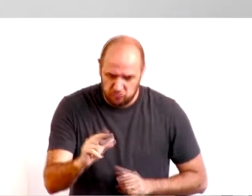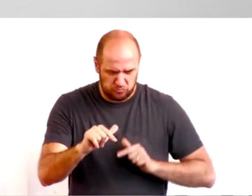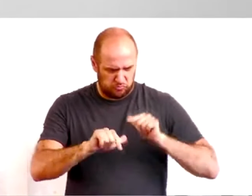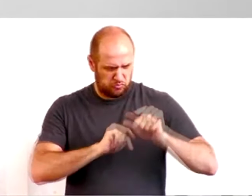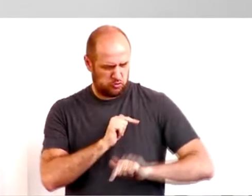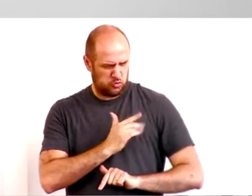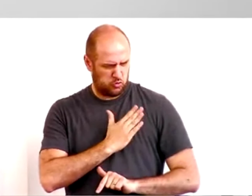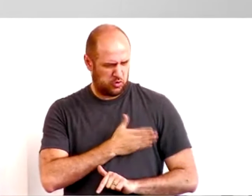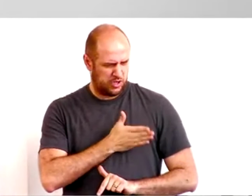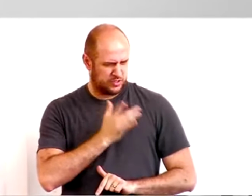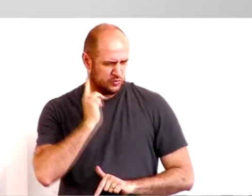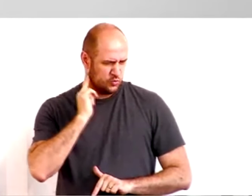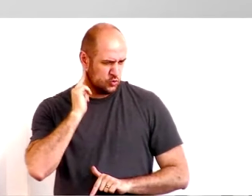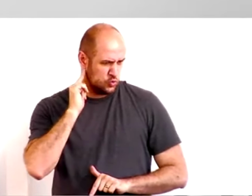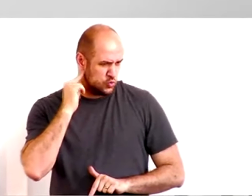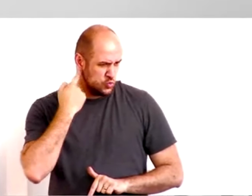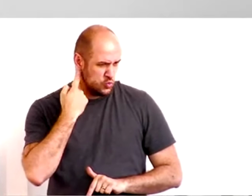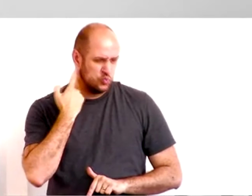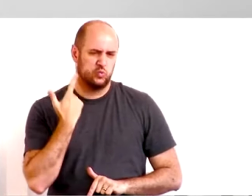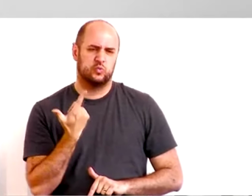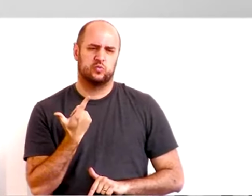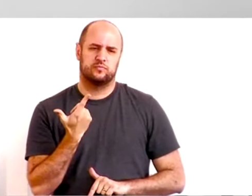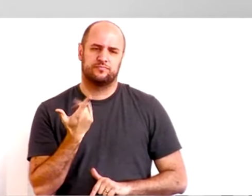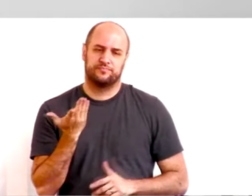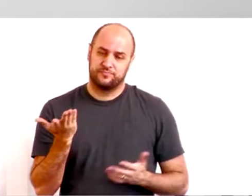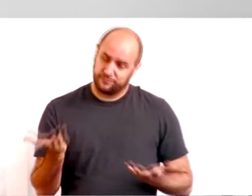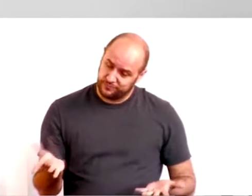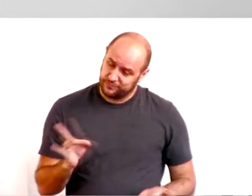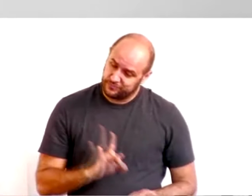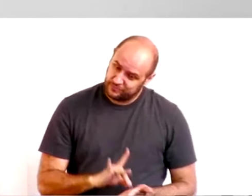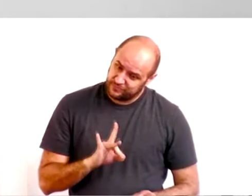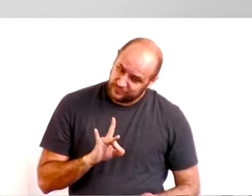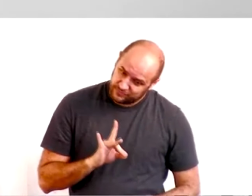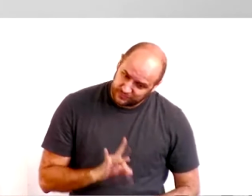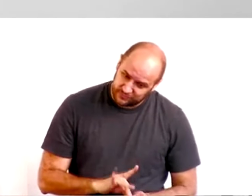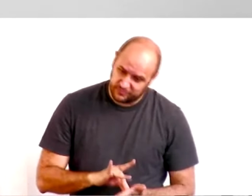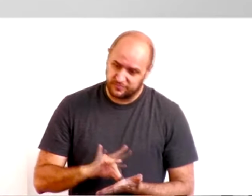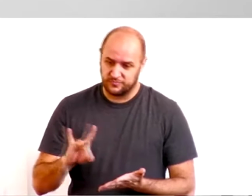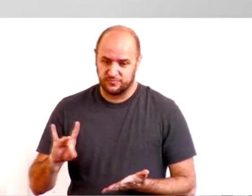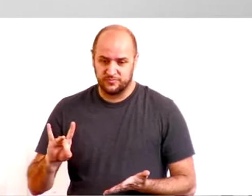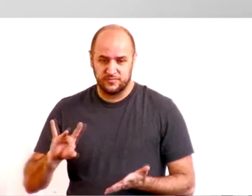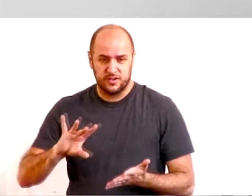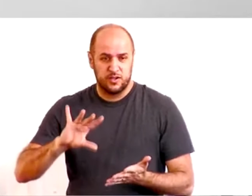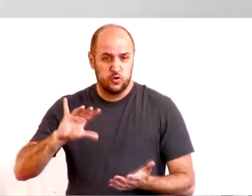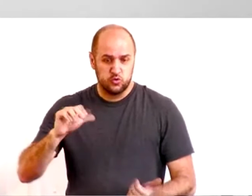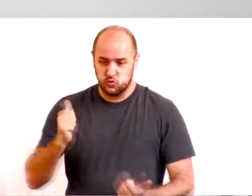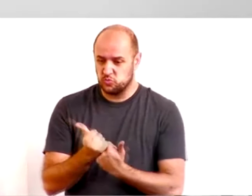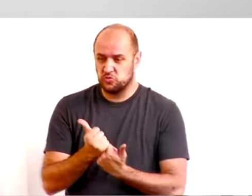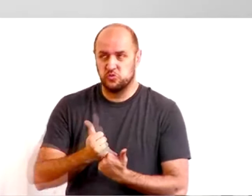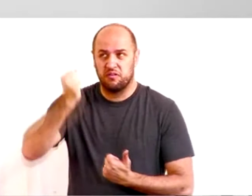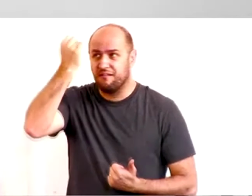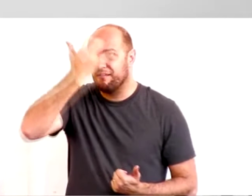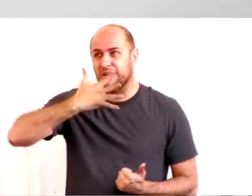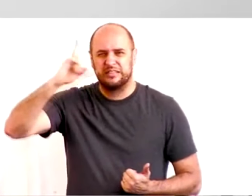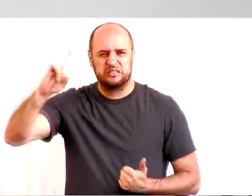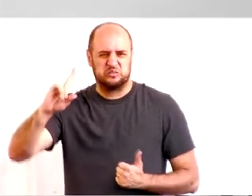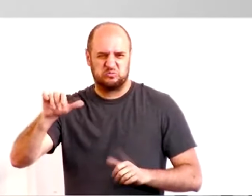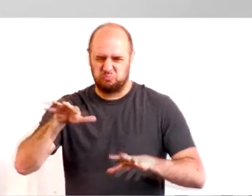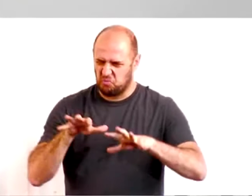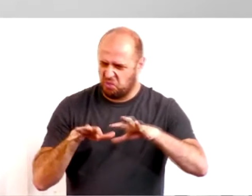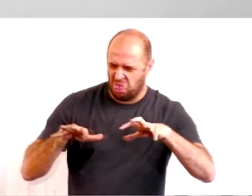coração impuro, na realidade, roubam a graça de Deus e a distorcem e